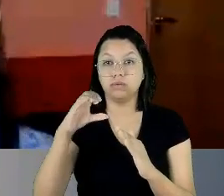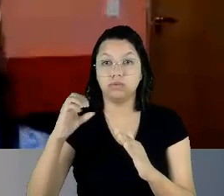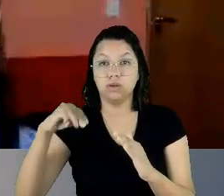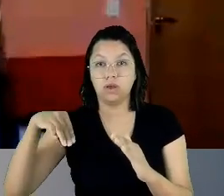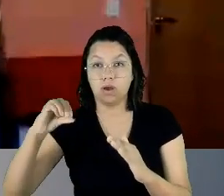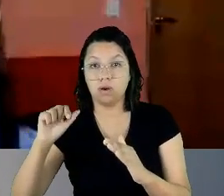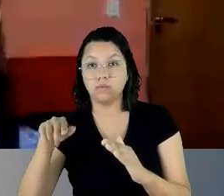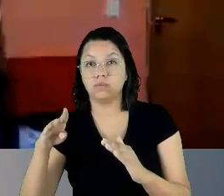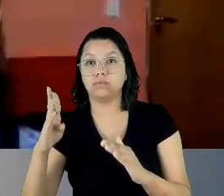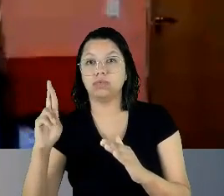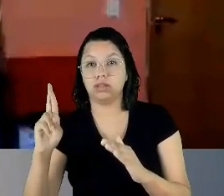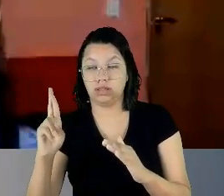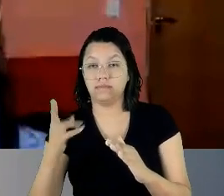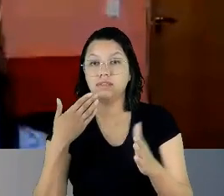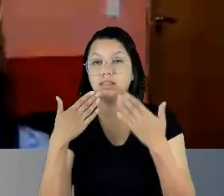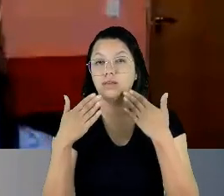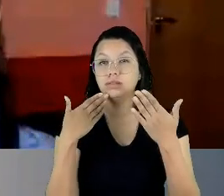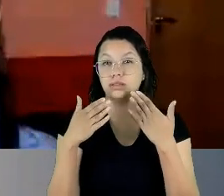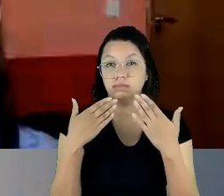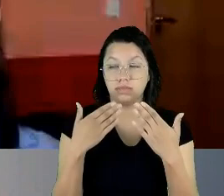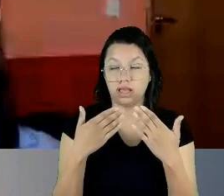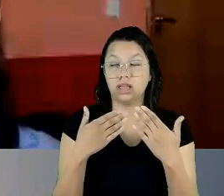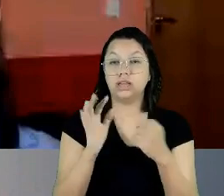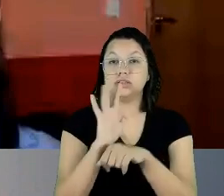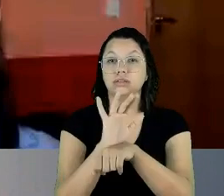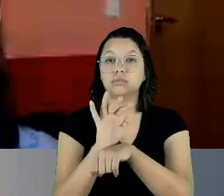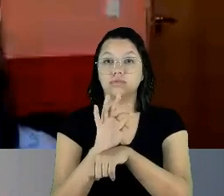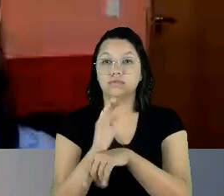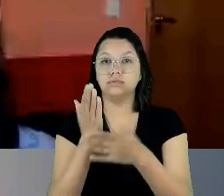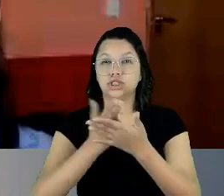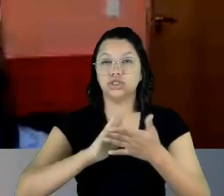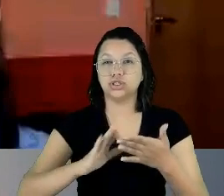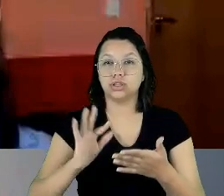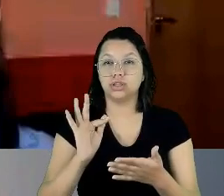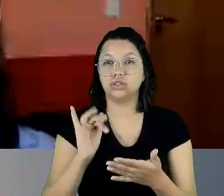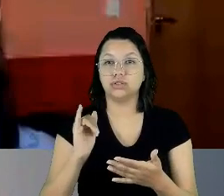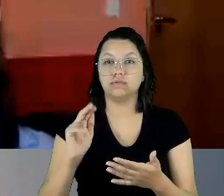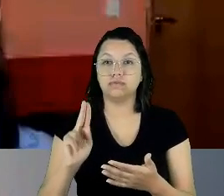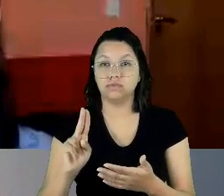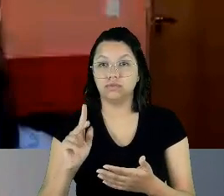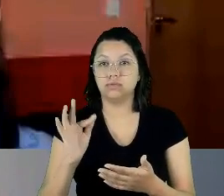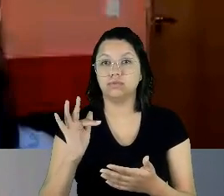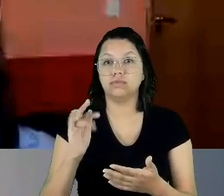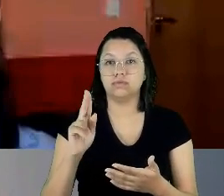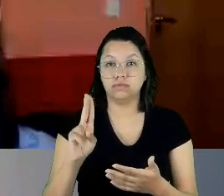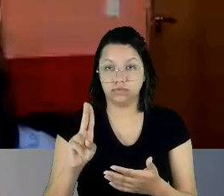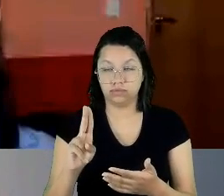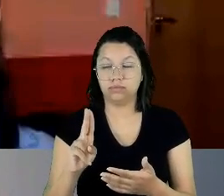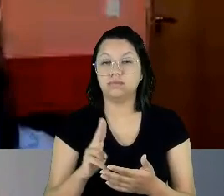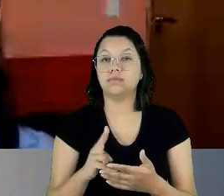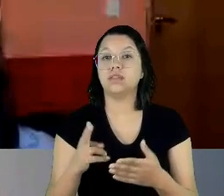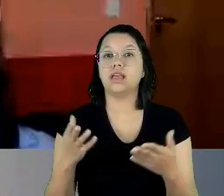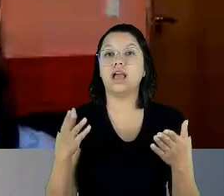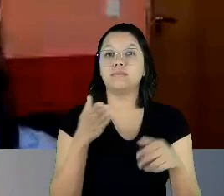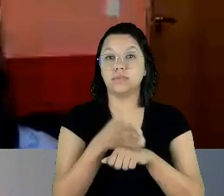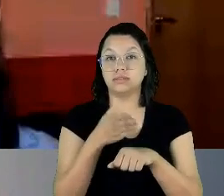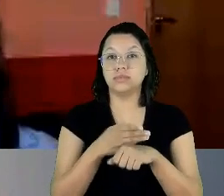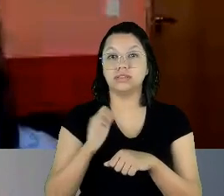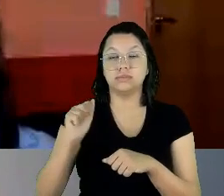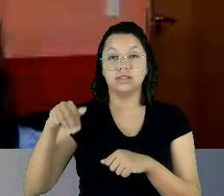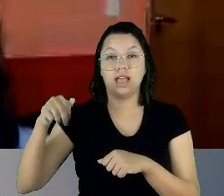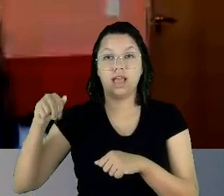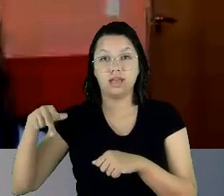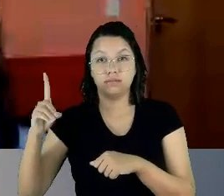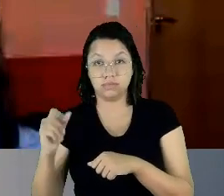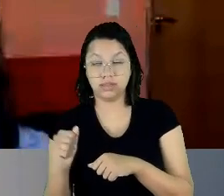culturaemcasa.com.br, onde haverá um debate sobre o filme Chega de Fio-Fio, com a participação da Amanda, diretora do filme, que nos brindou hoje com a sua